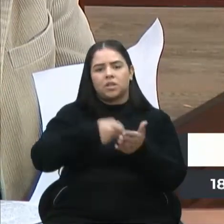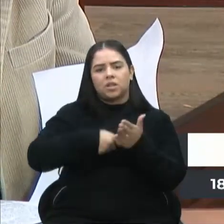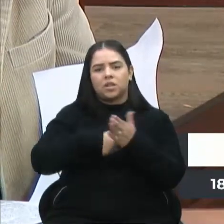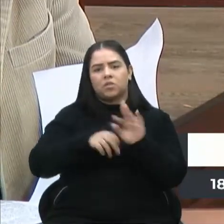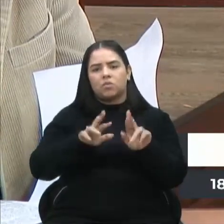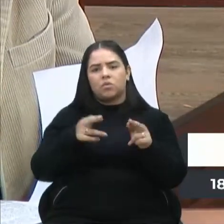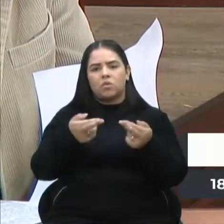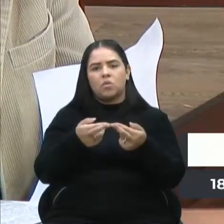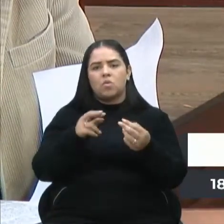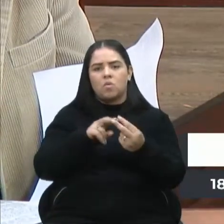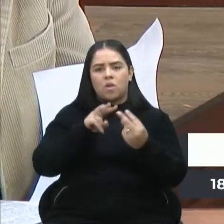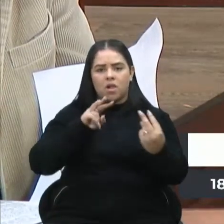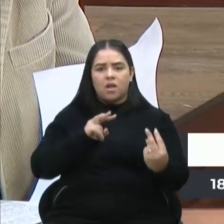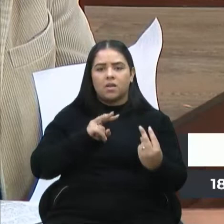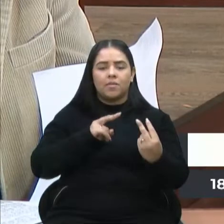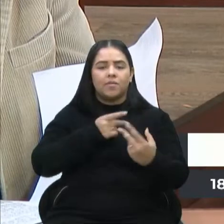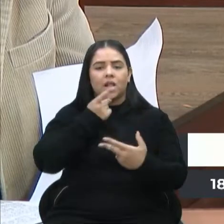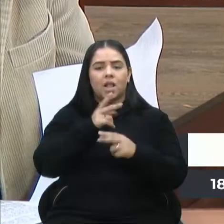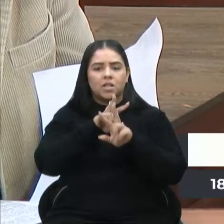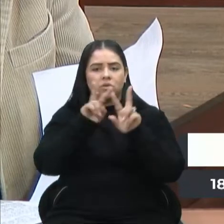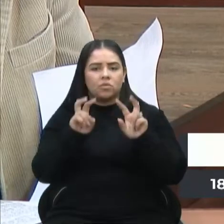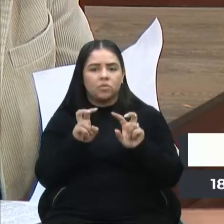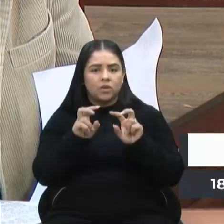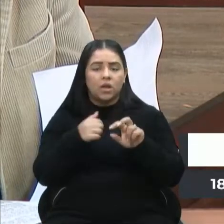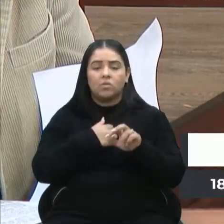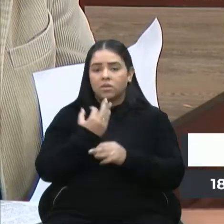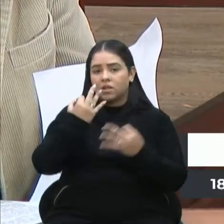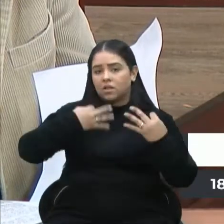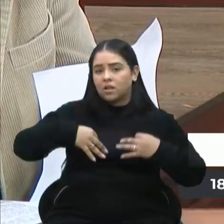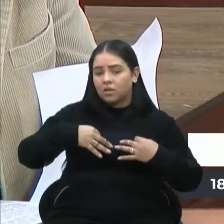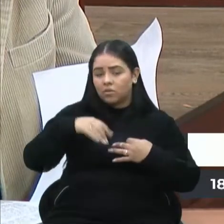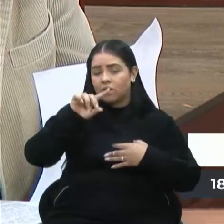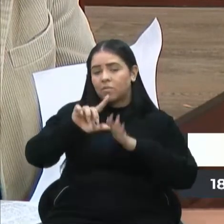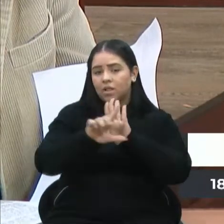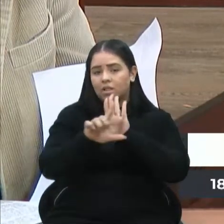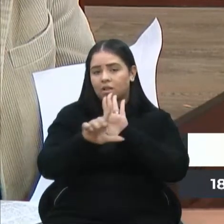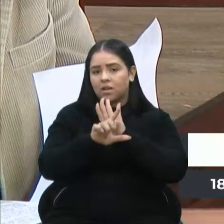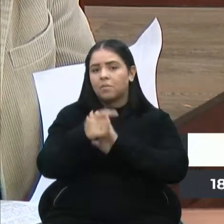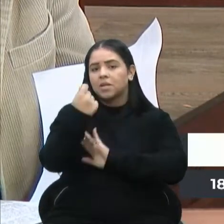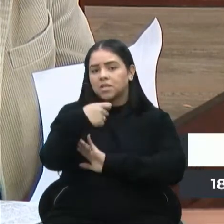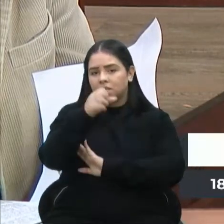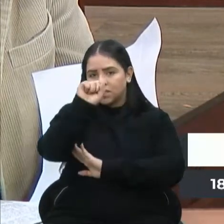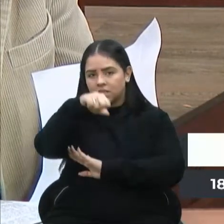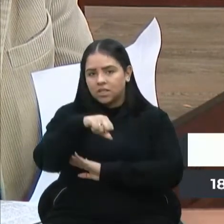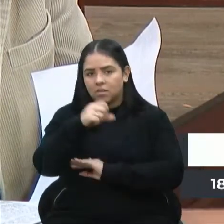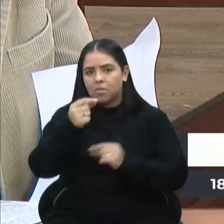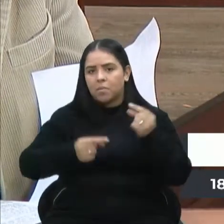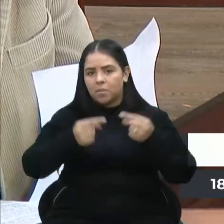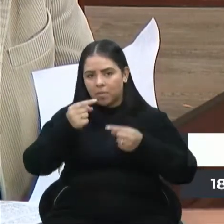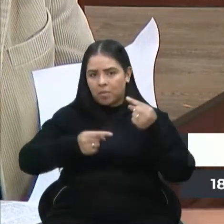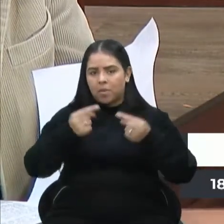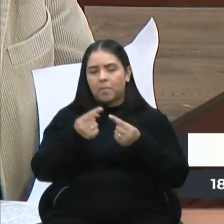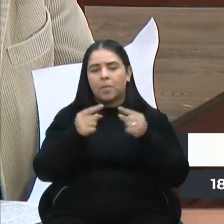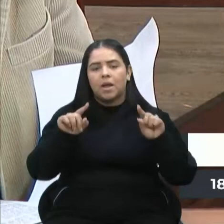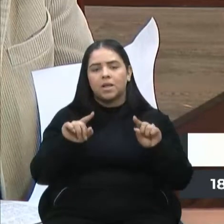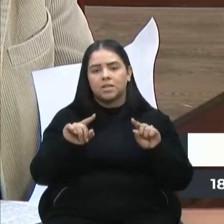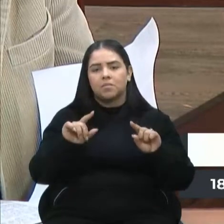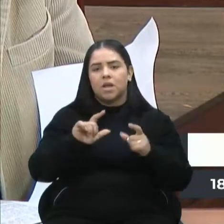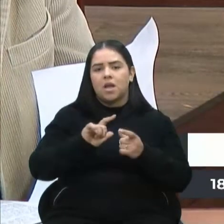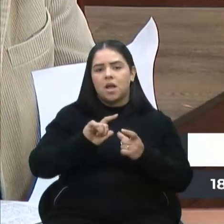fossem online, enfim, para tratar desse assunto. Eu tenho certeza que essa é uma lei que precisa, sim, ser discutida, mas para